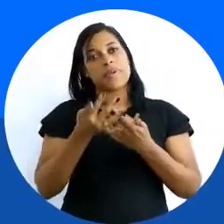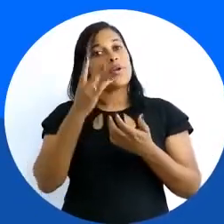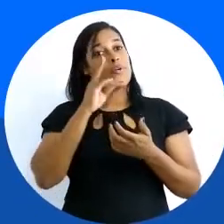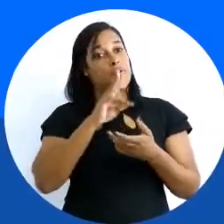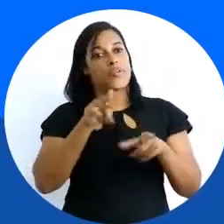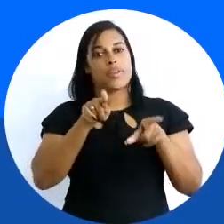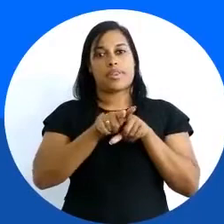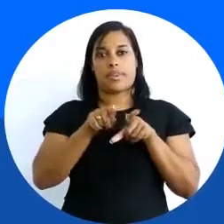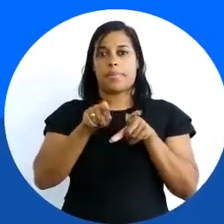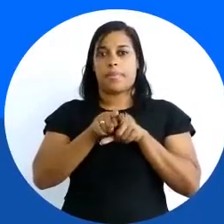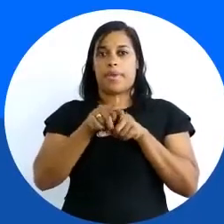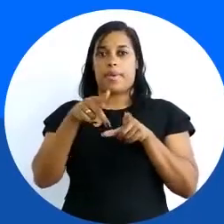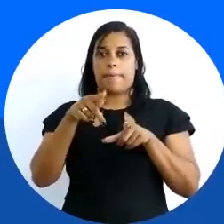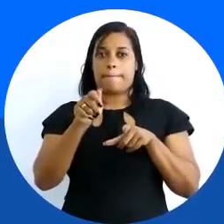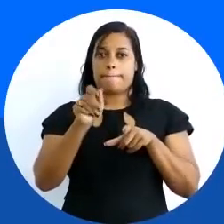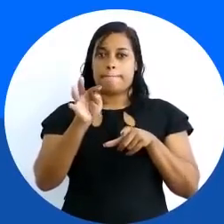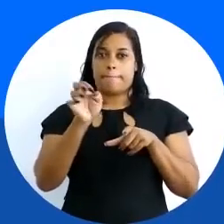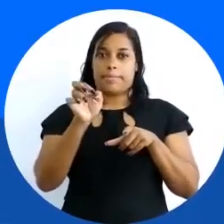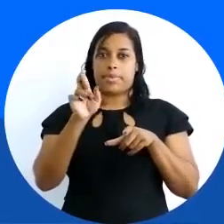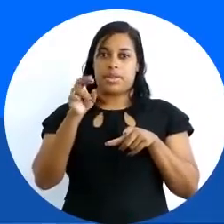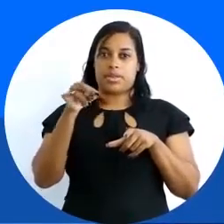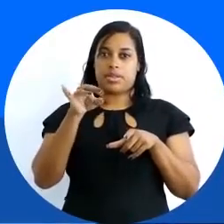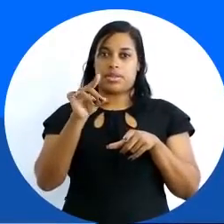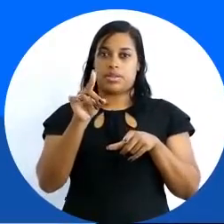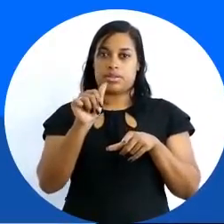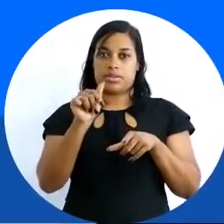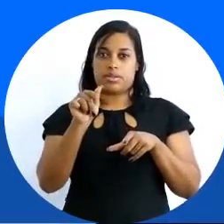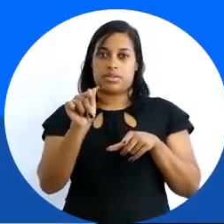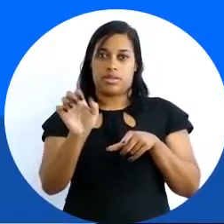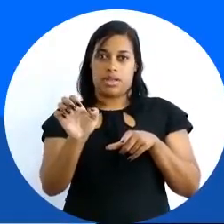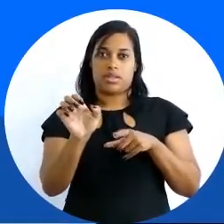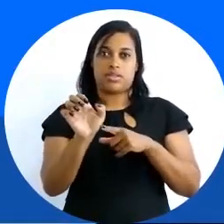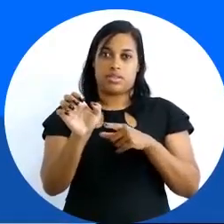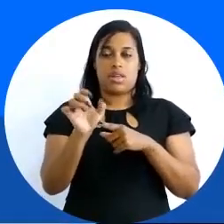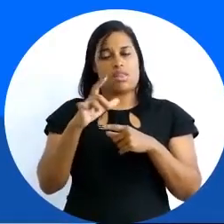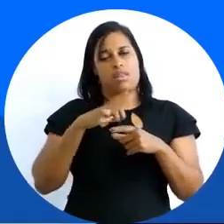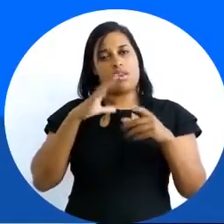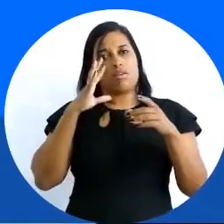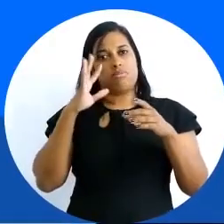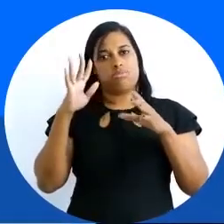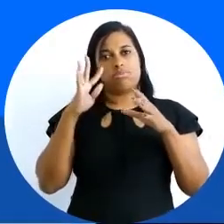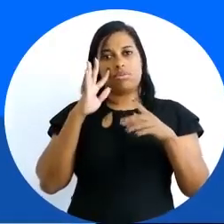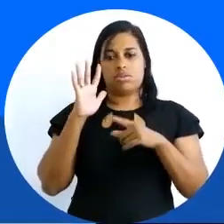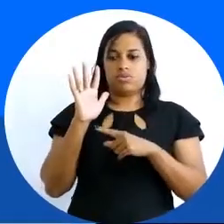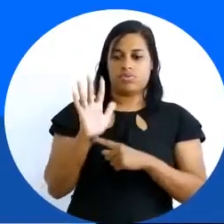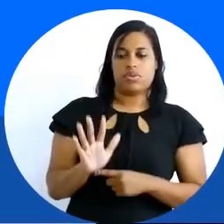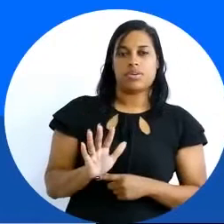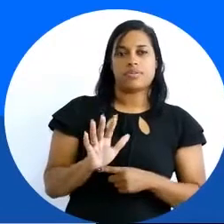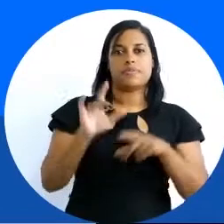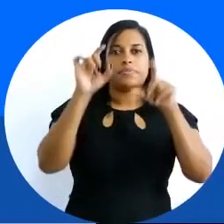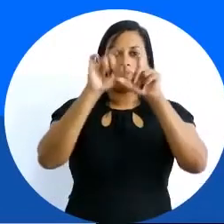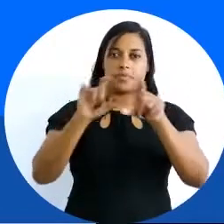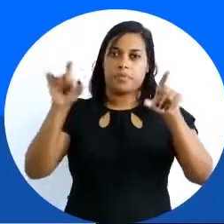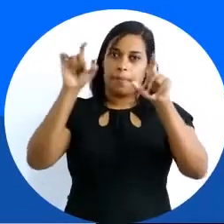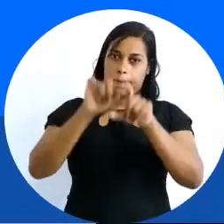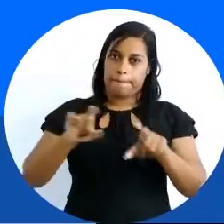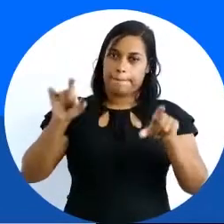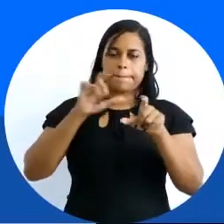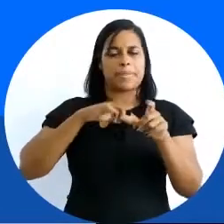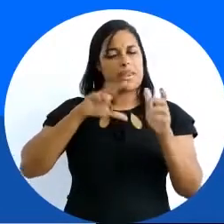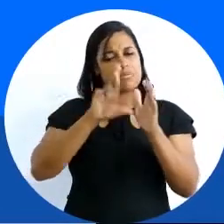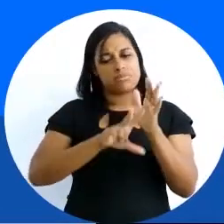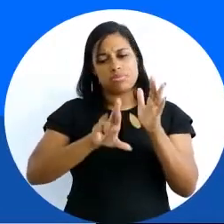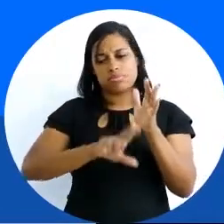ver também paternidade. Então, aqui a gente tem a imagem dos subcabeçalhos, que existe